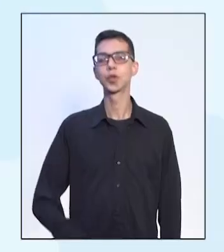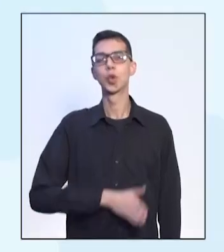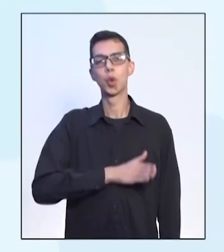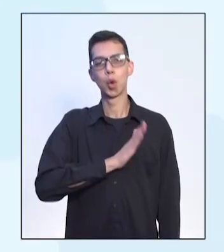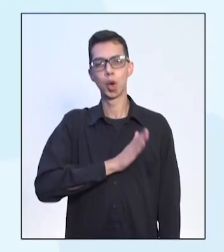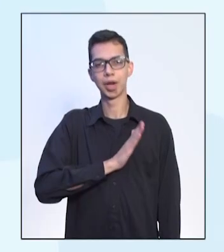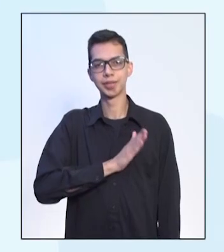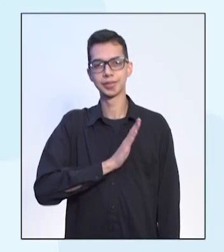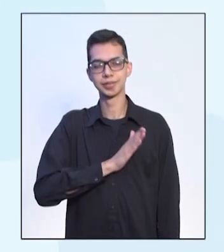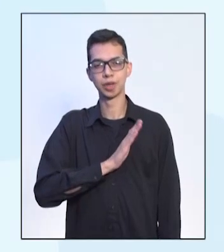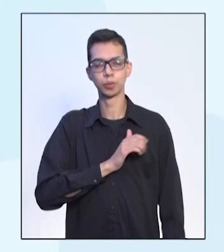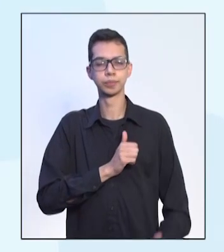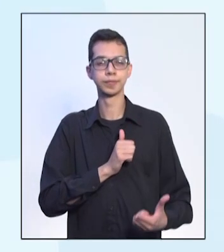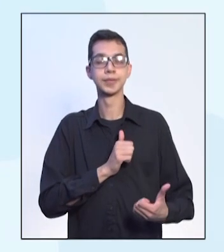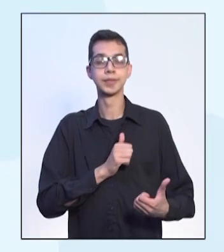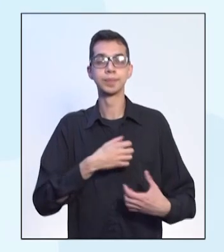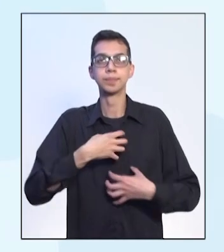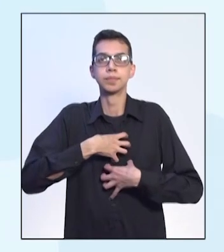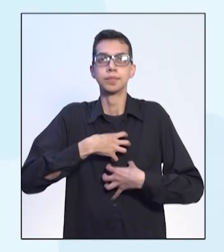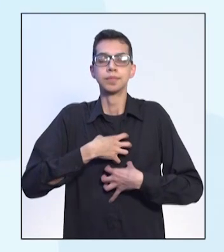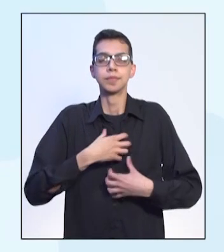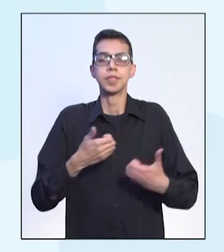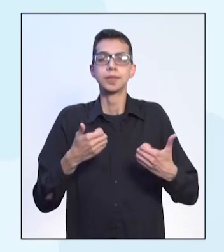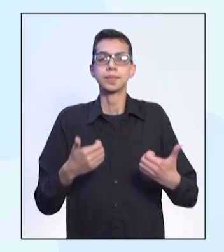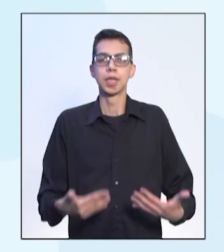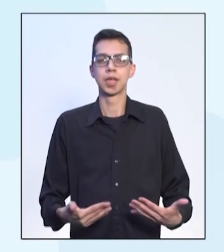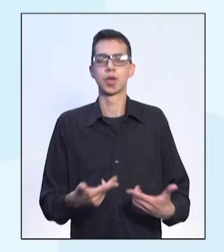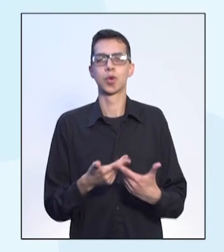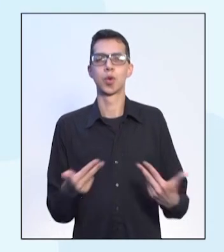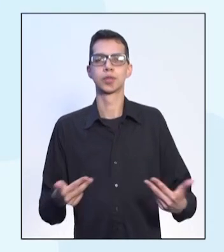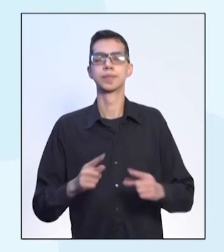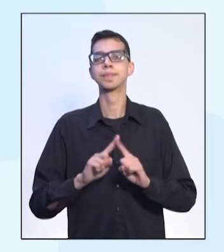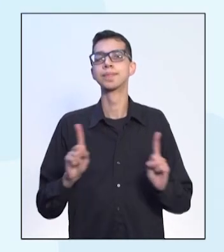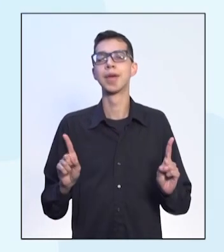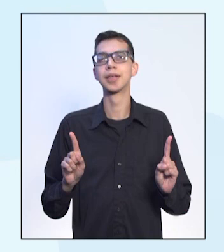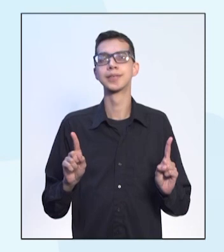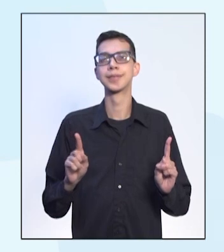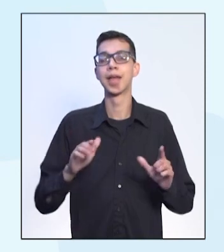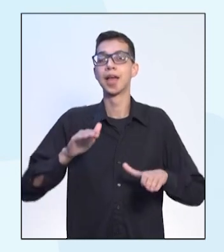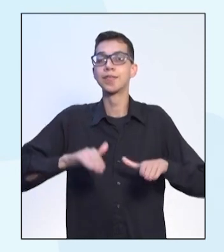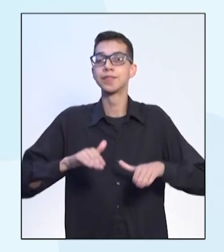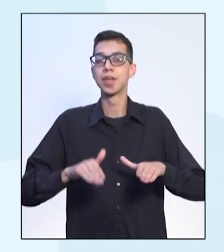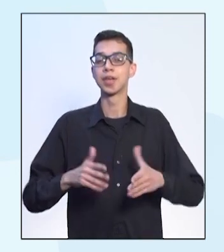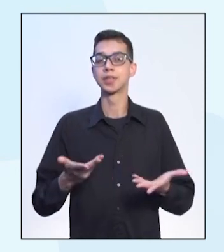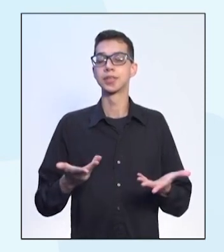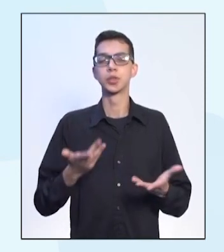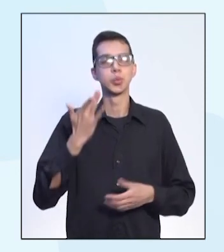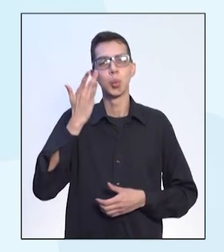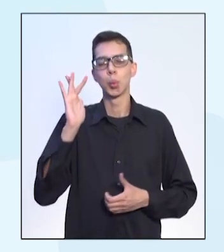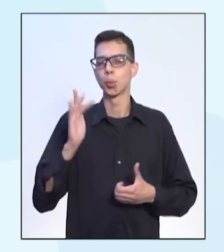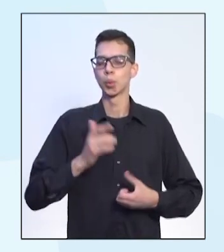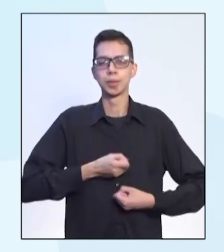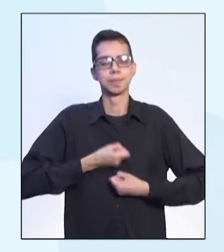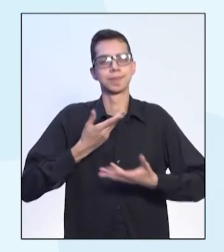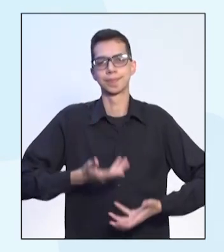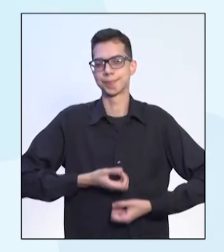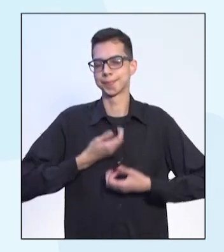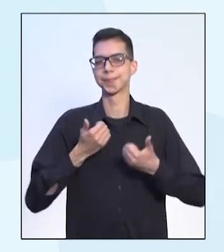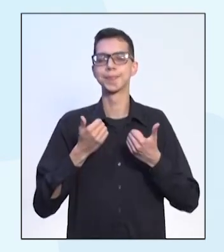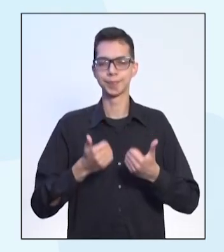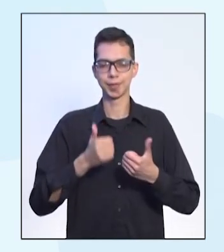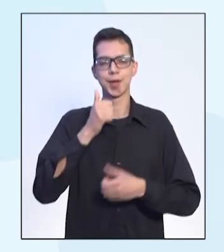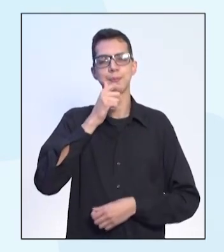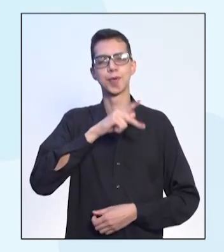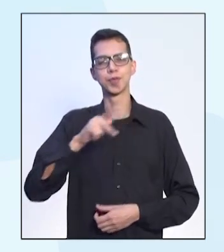desconhece. Professora Durvalina, muito obrigada. Você nos brindou com essa lembrança. Obrigada a todas que acompanharam e